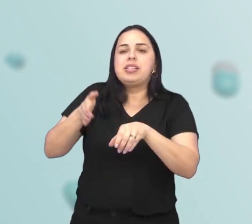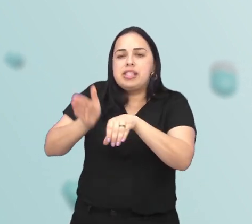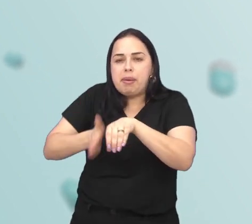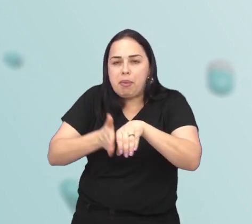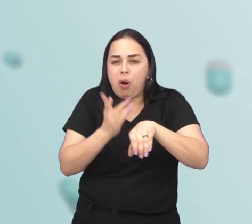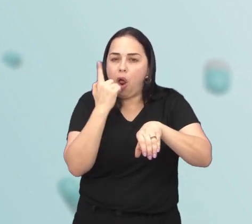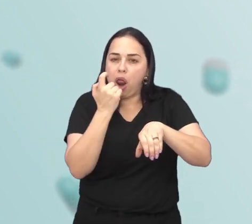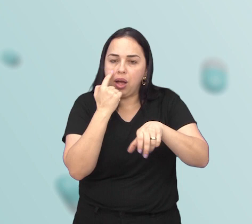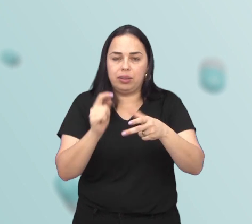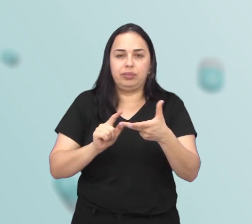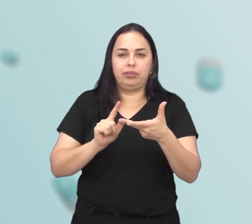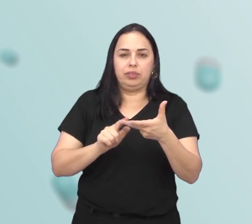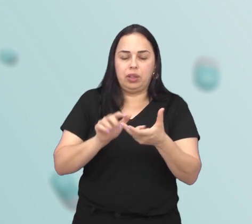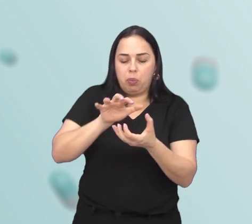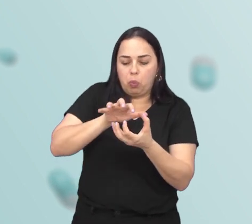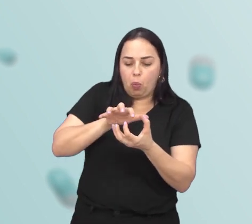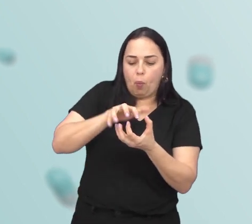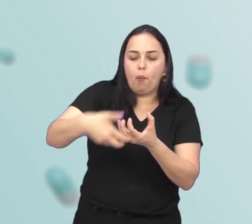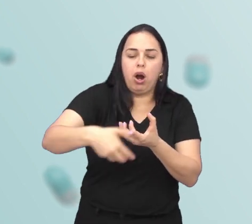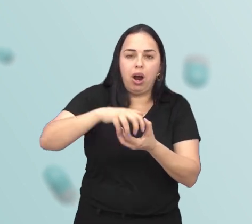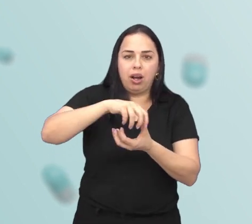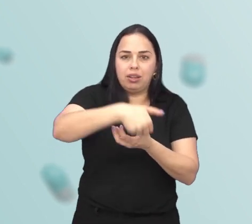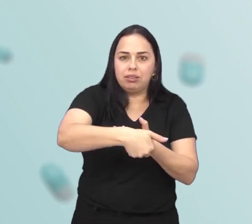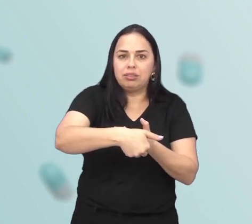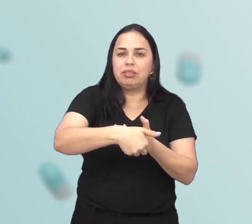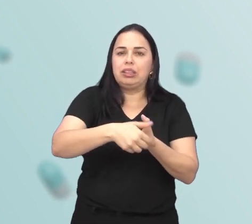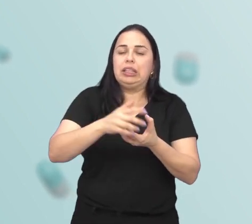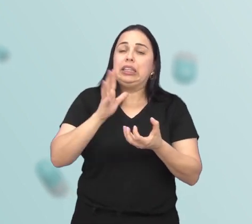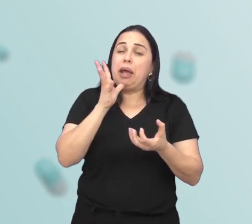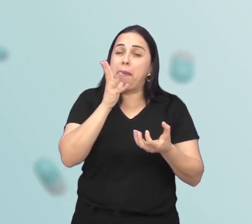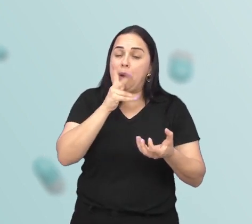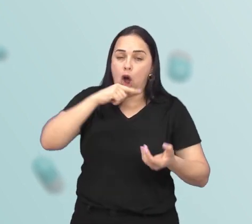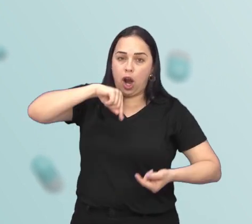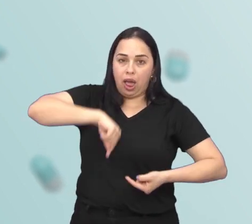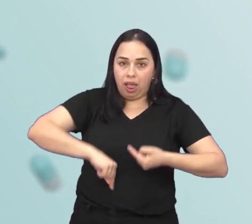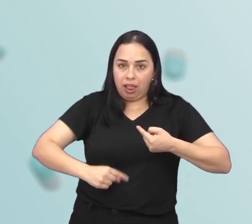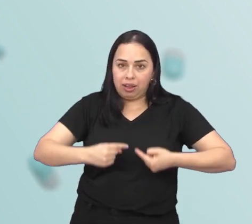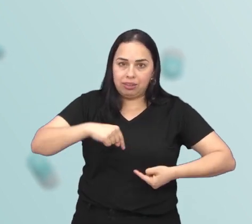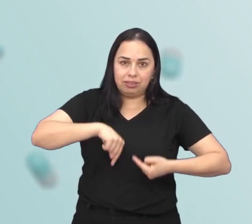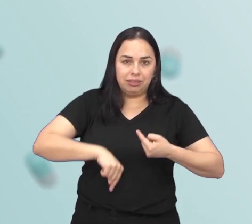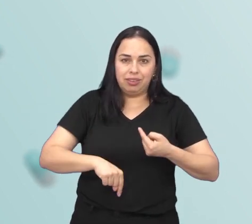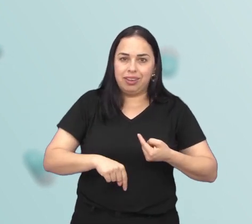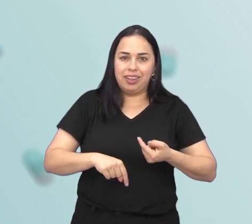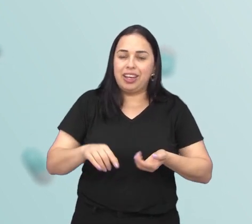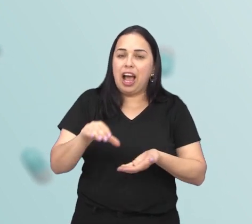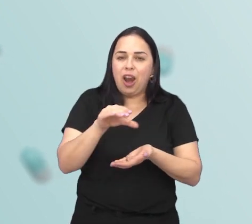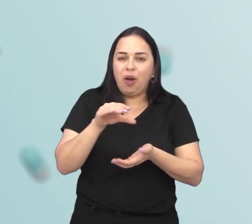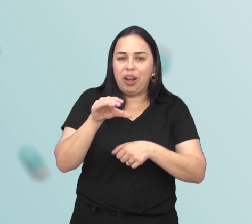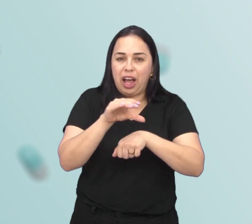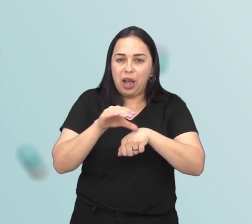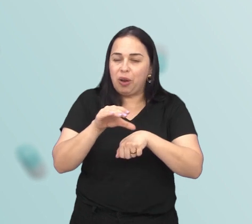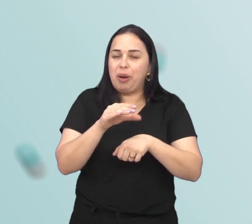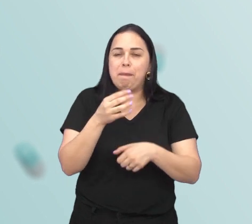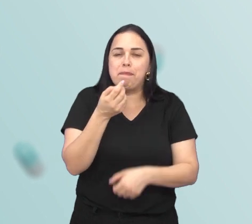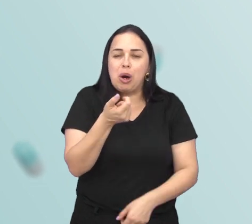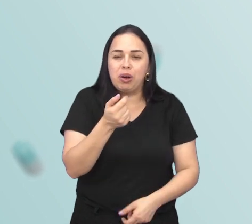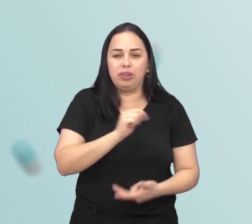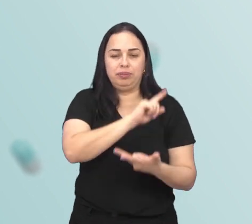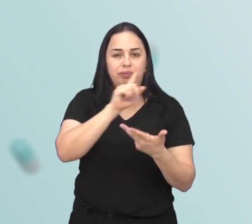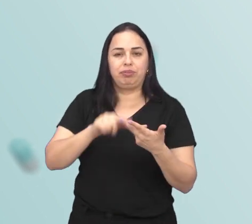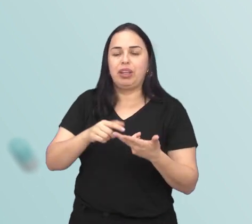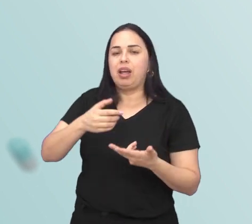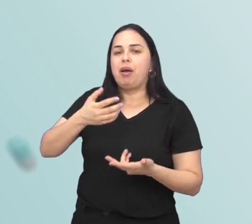repolho, muito fibroso, o corpo gasta muito tempo para fazer a digestão do repolho e ele tem baixíssima caloria. Frutas